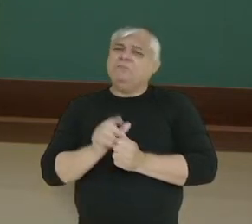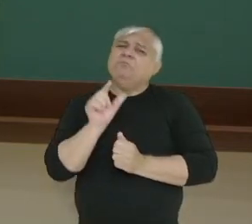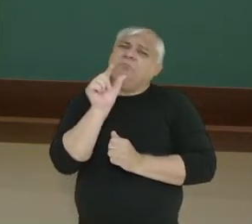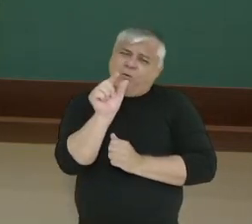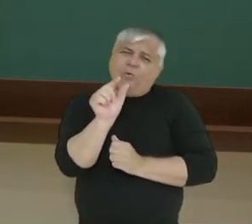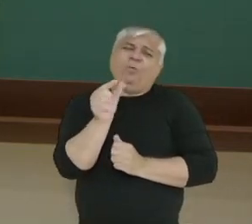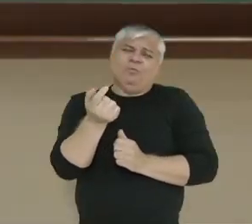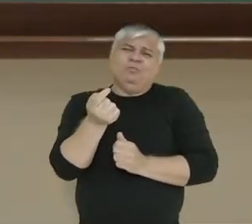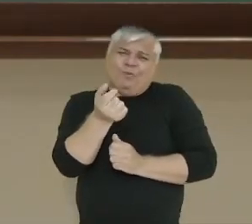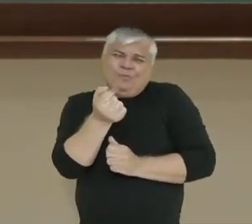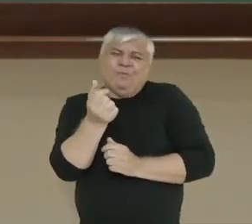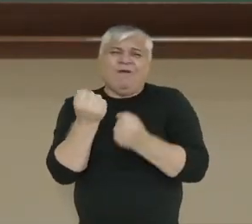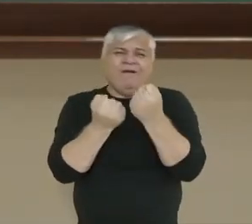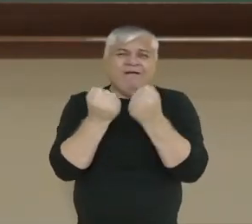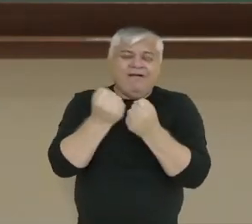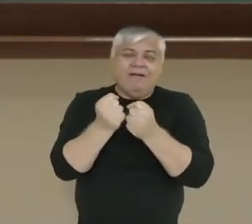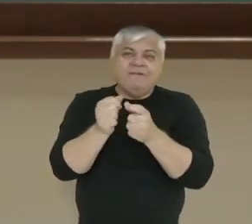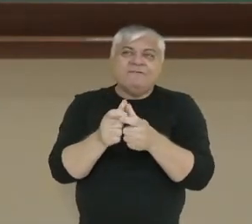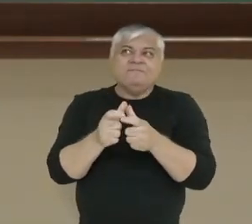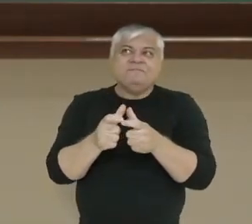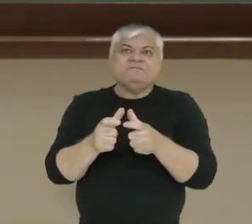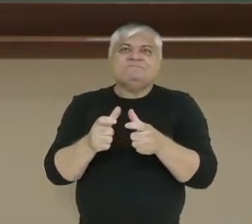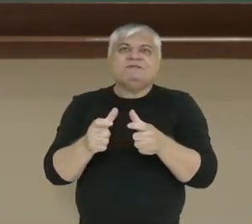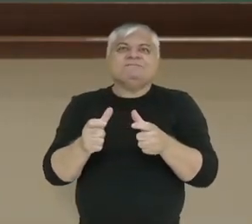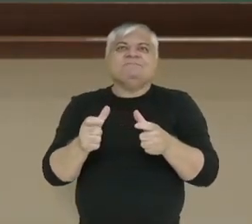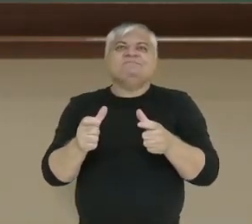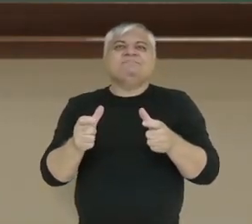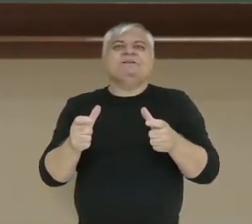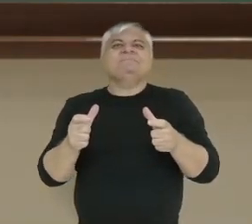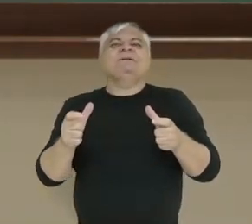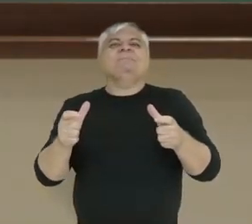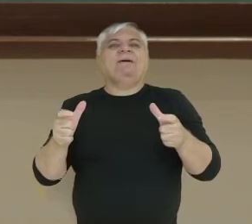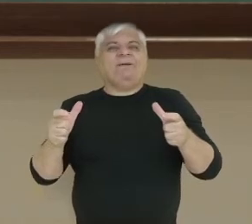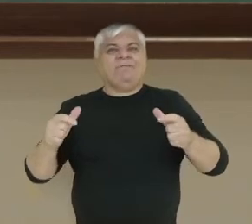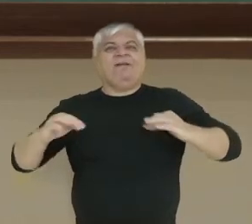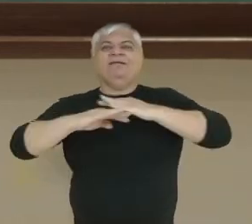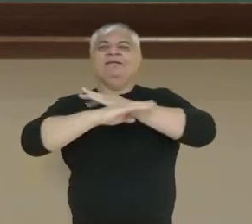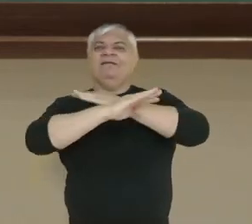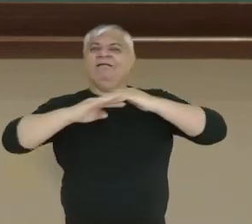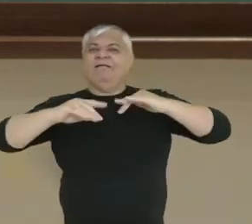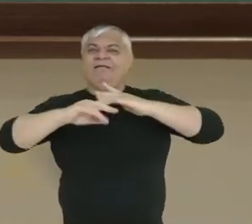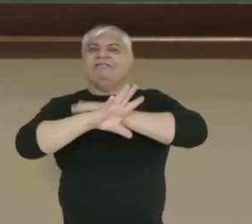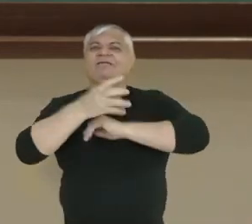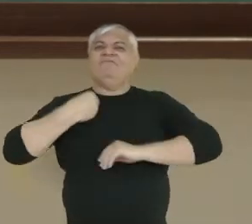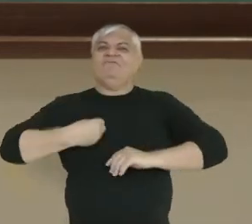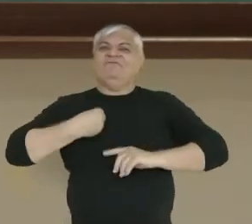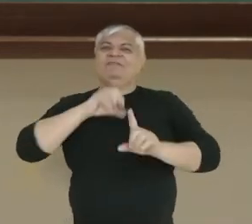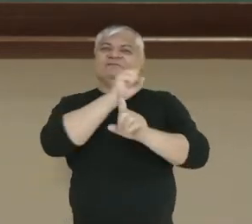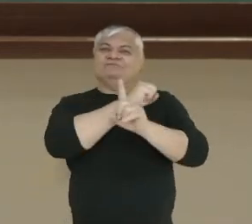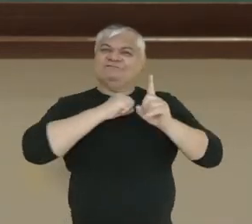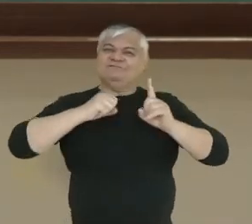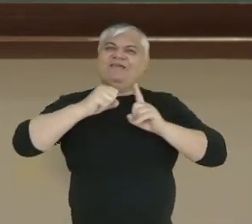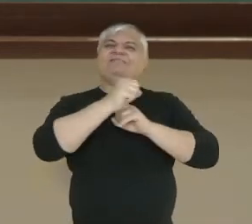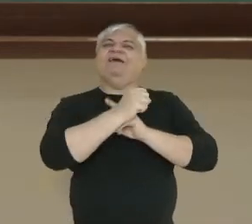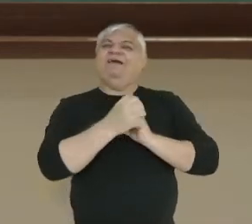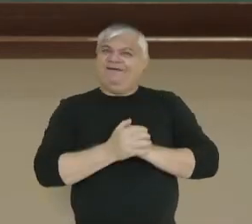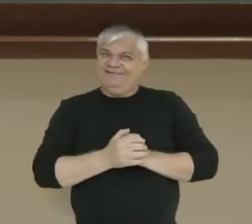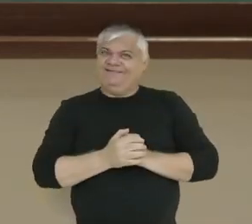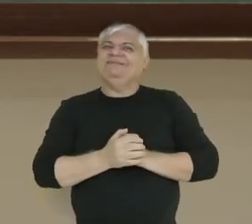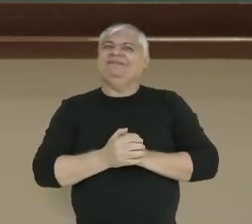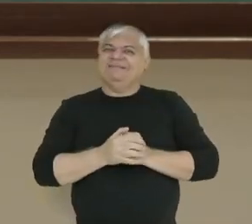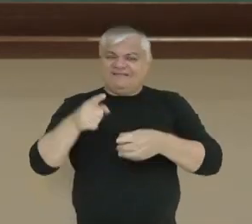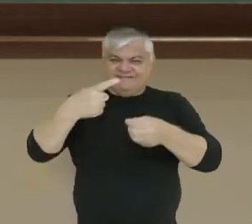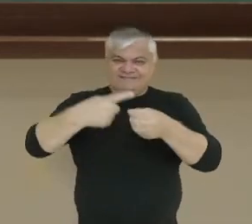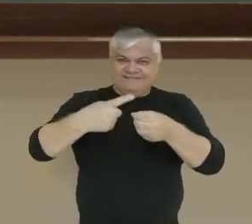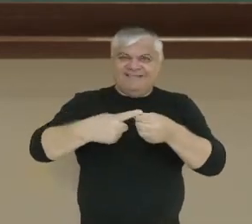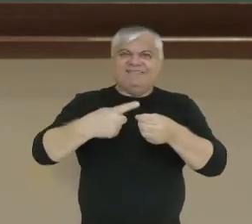menor, mas que aos poucos vão acabar tomando conta da vida, da sociedade. Num primeiro momento das cidades,